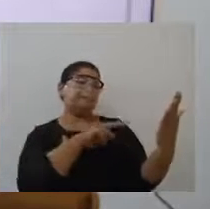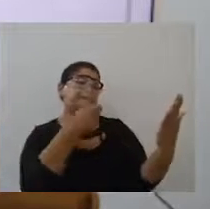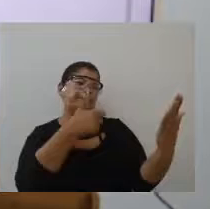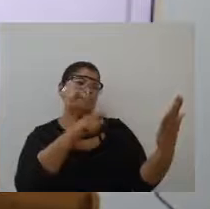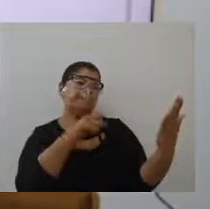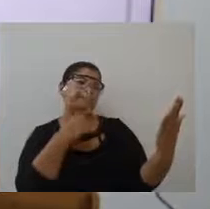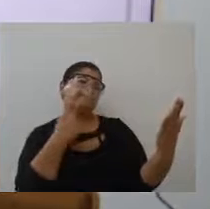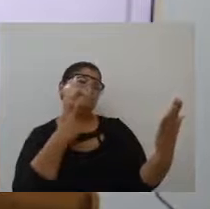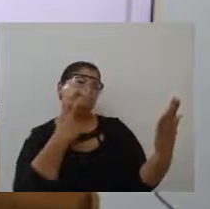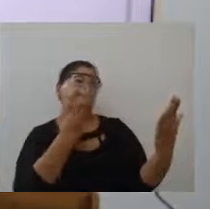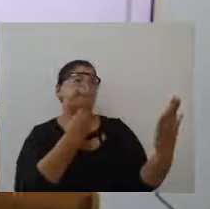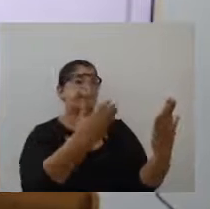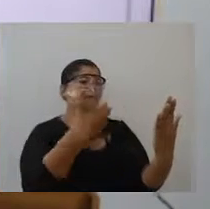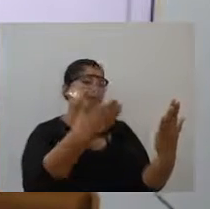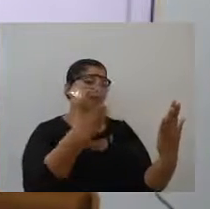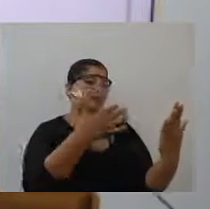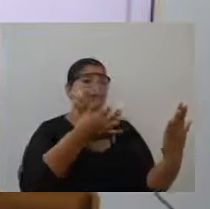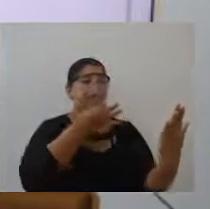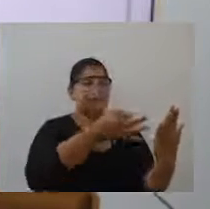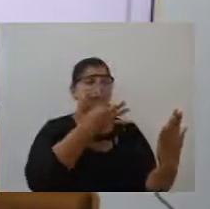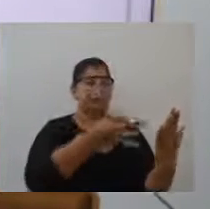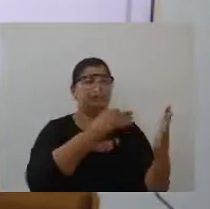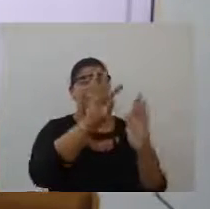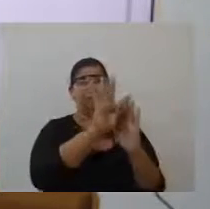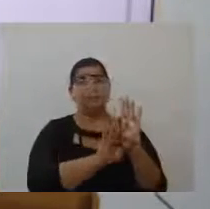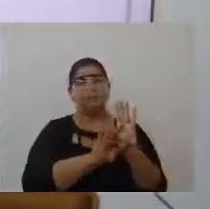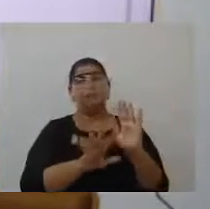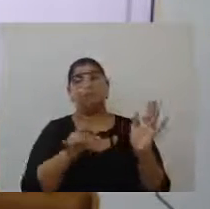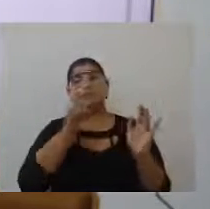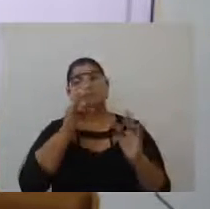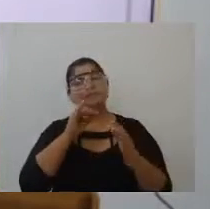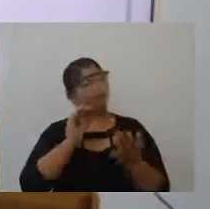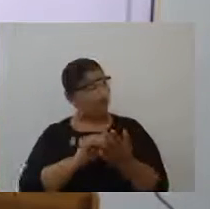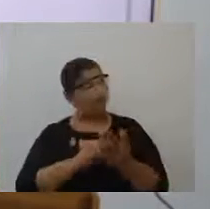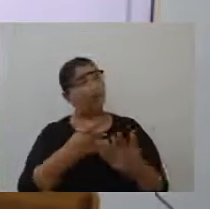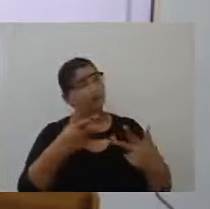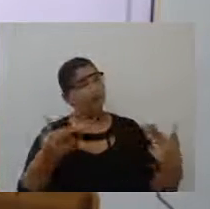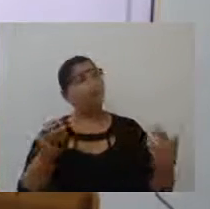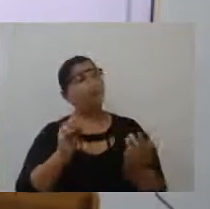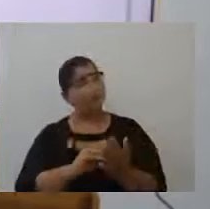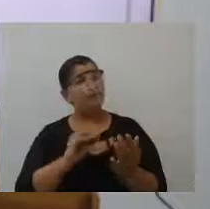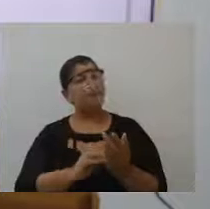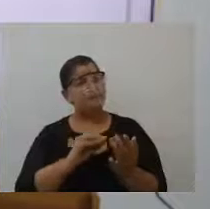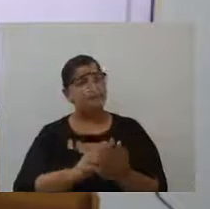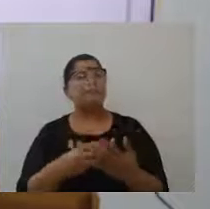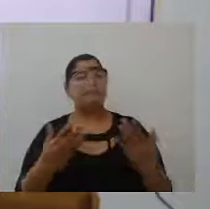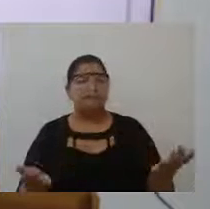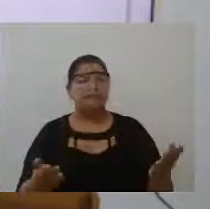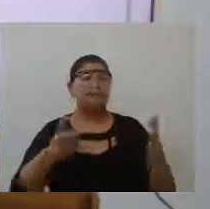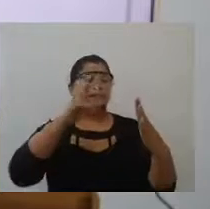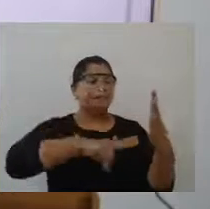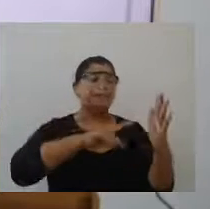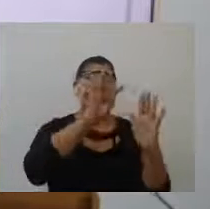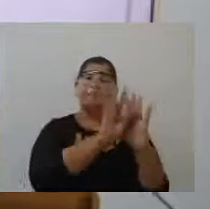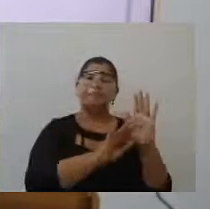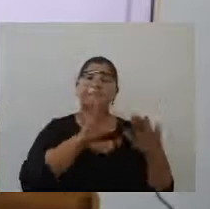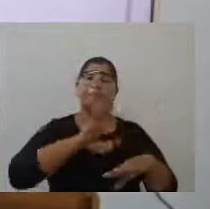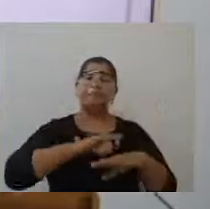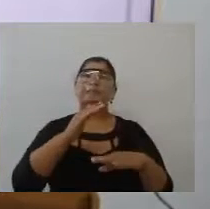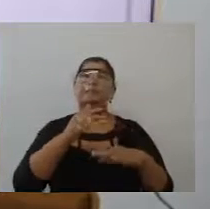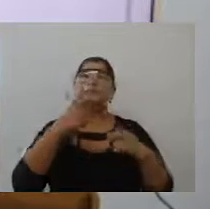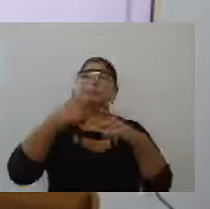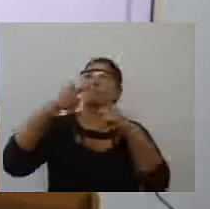com o texto. Por exemplo, você pode dizer assim, faltou mais uma coisa. Você pode ler um texto sobre o